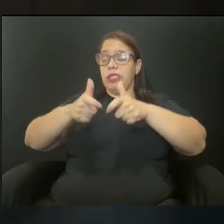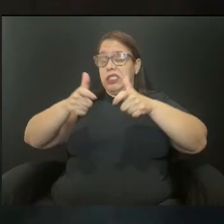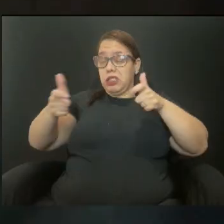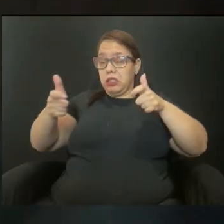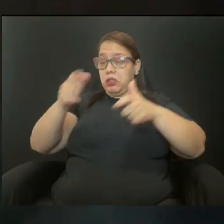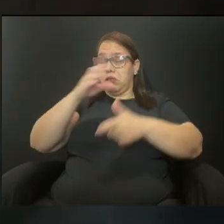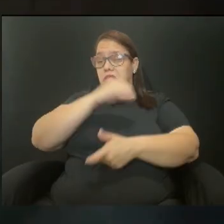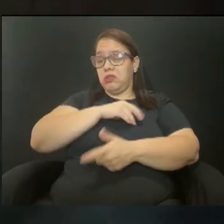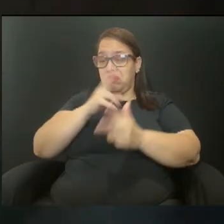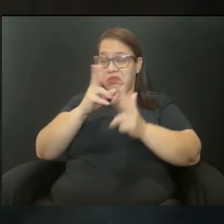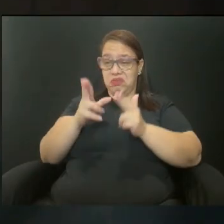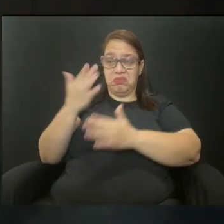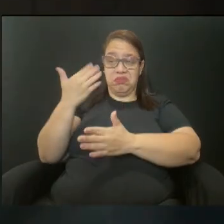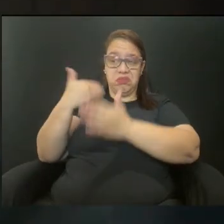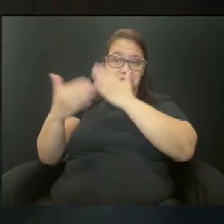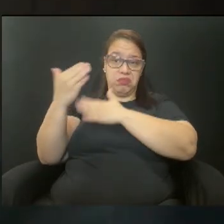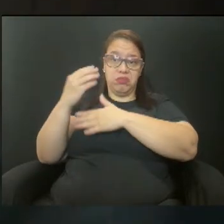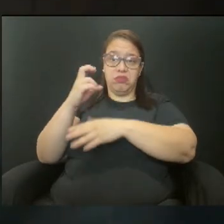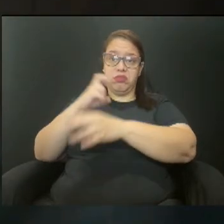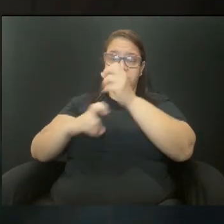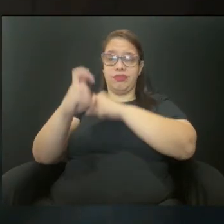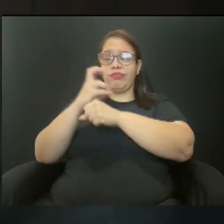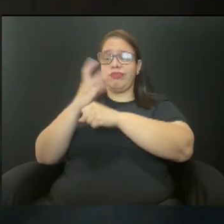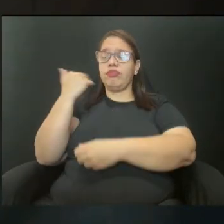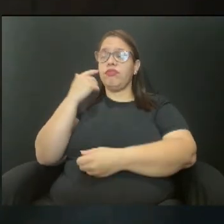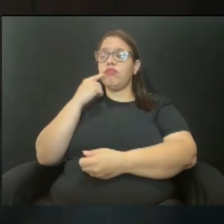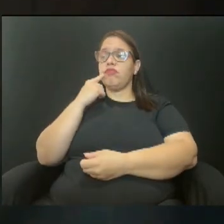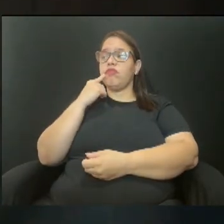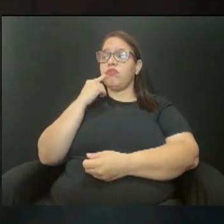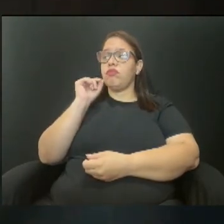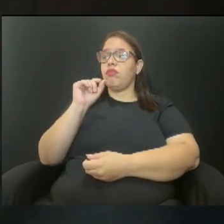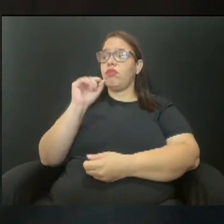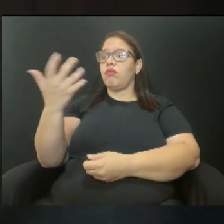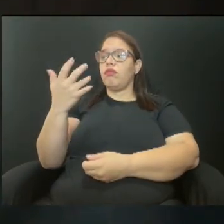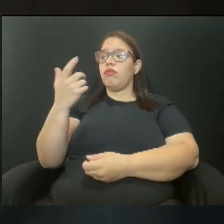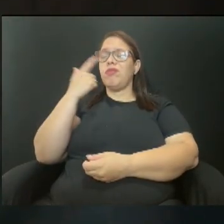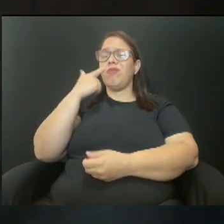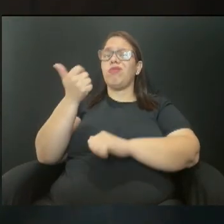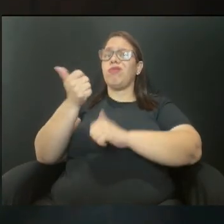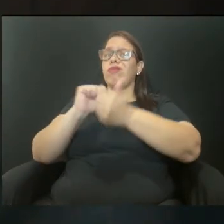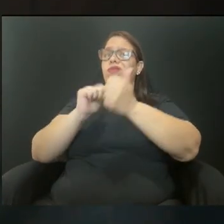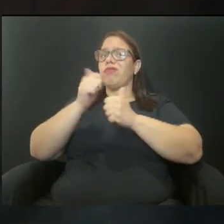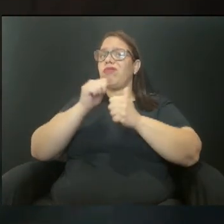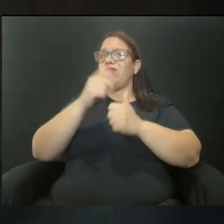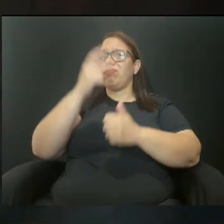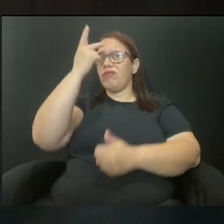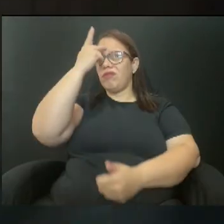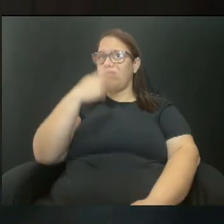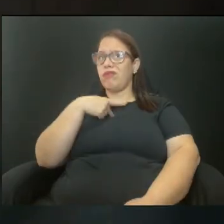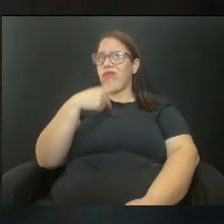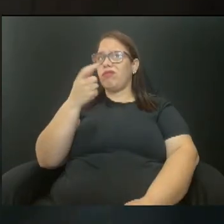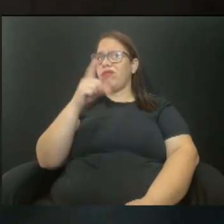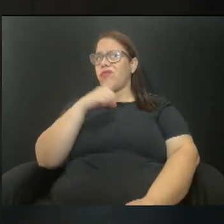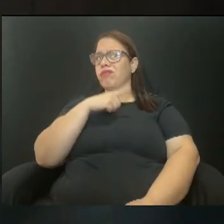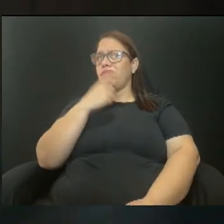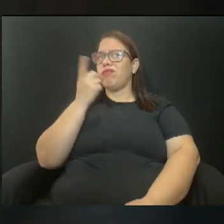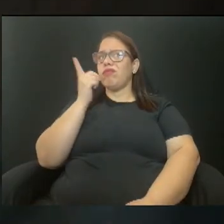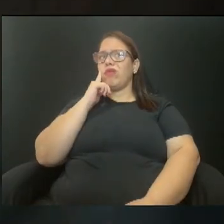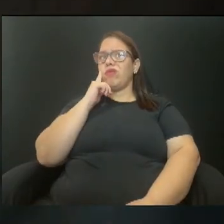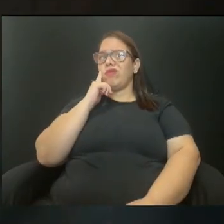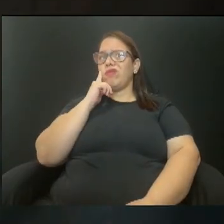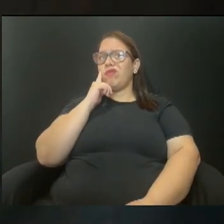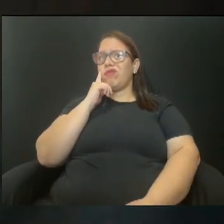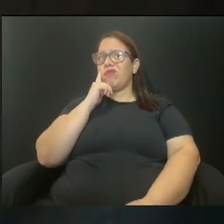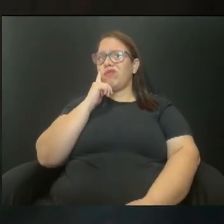ganhava há 5 anos, qual é a revisão pessoal que essa pessoa tem que fazer, já que por conta, inclusive,